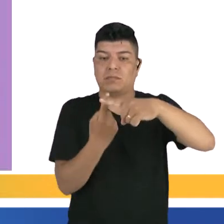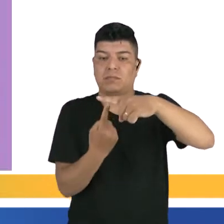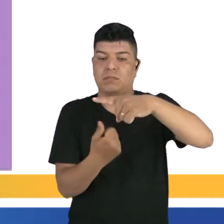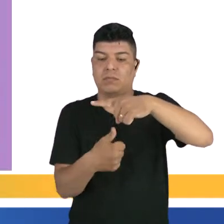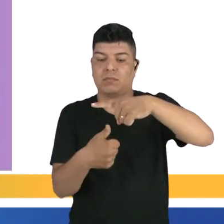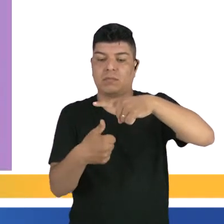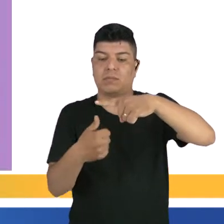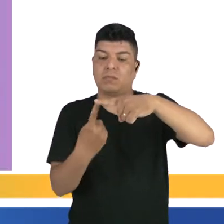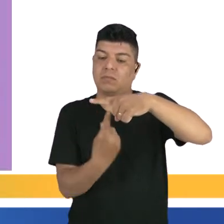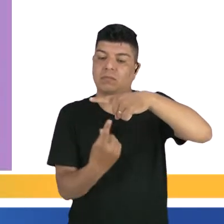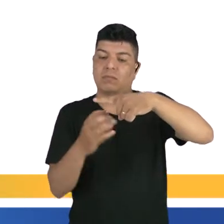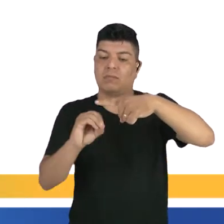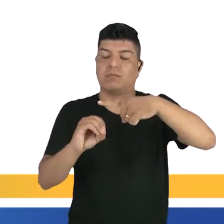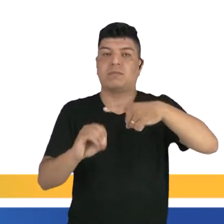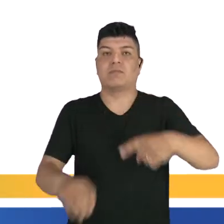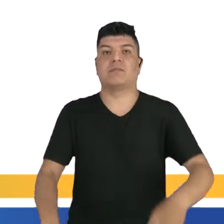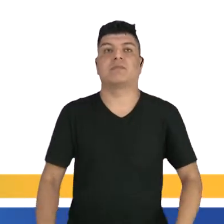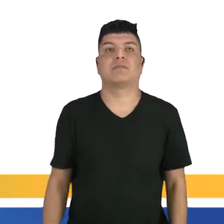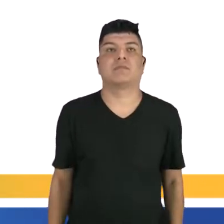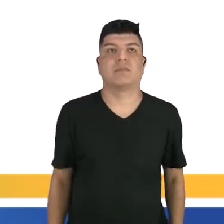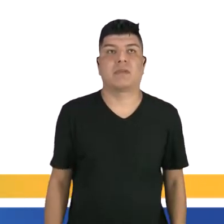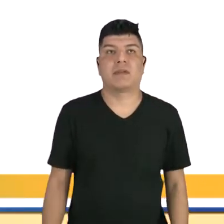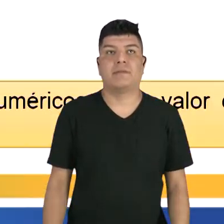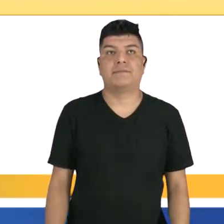representa 1/10 da pizza, ok?